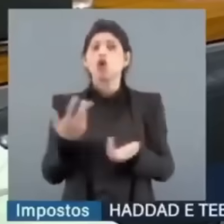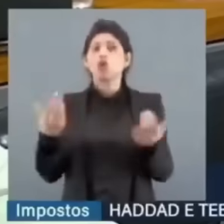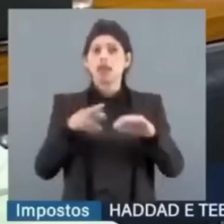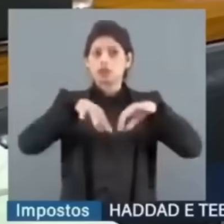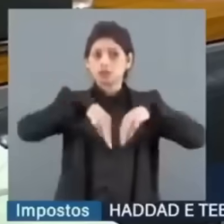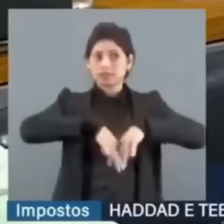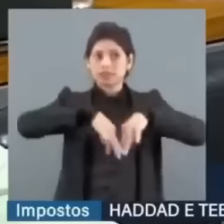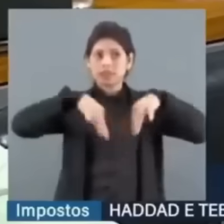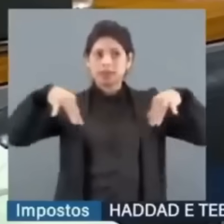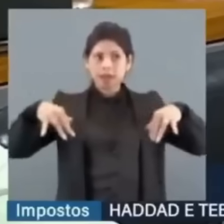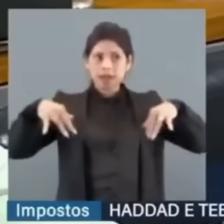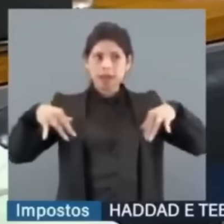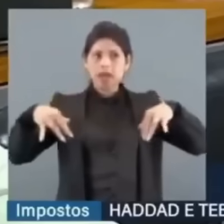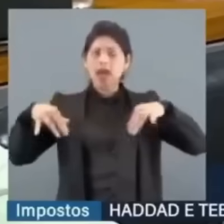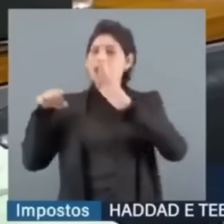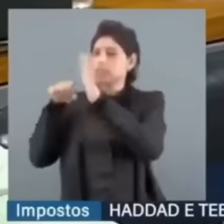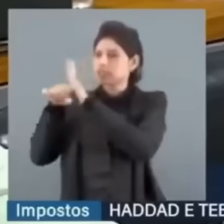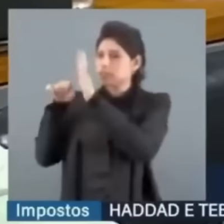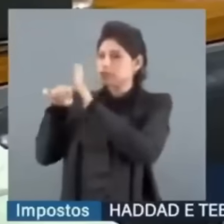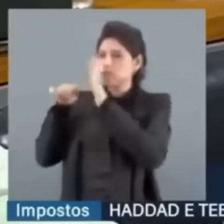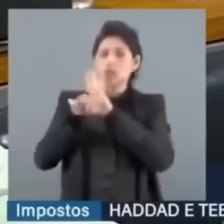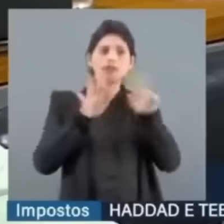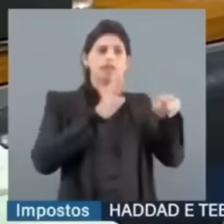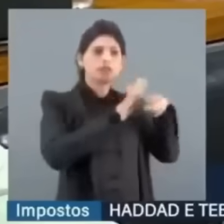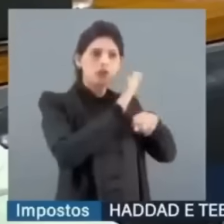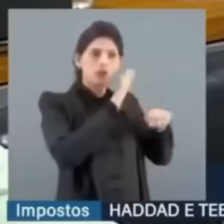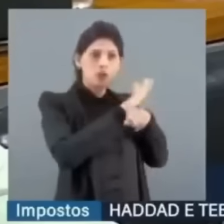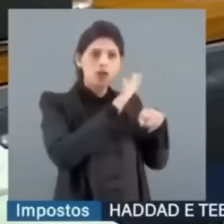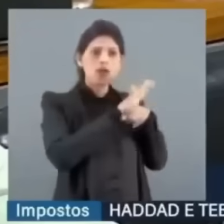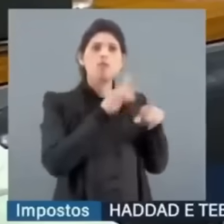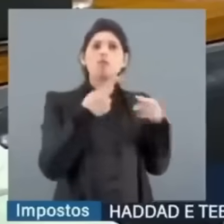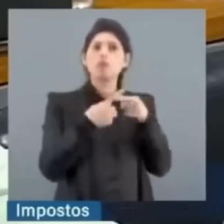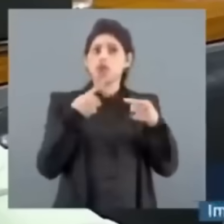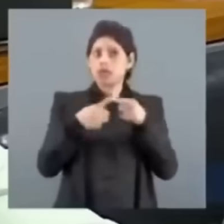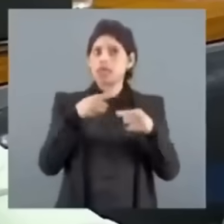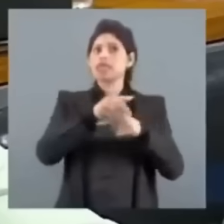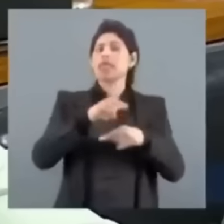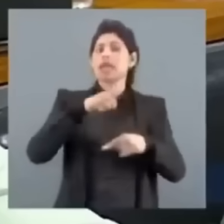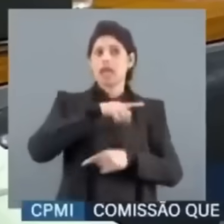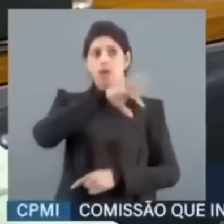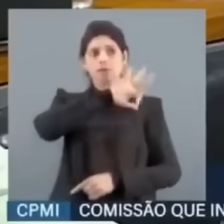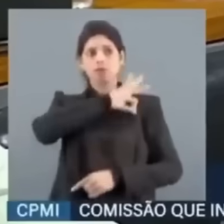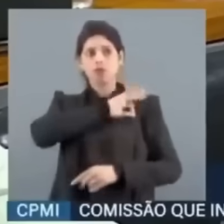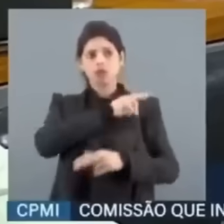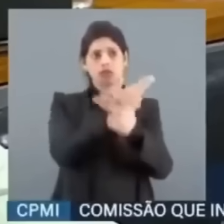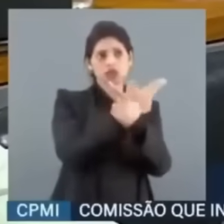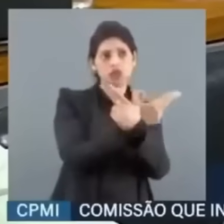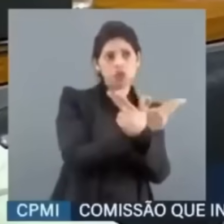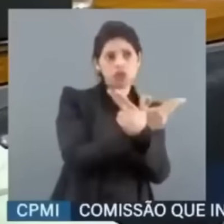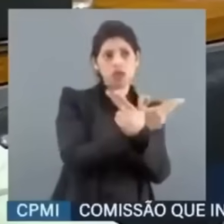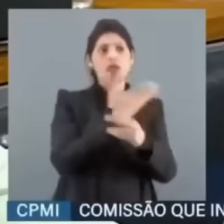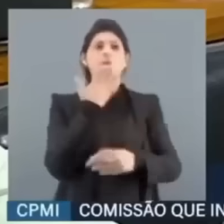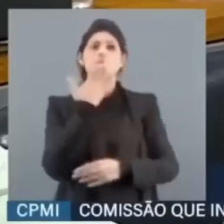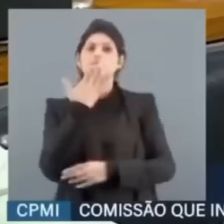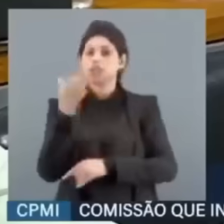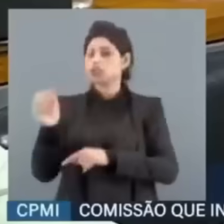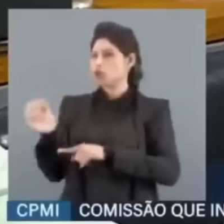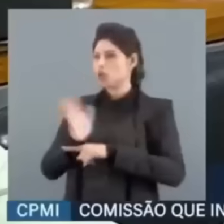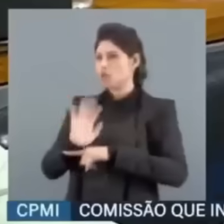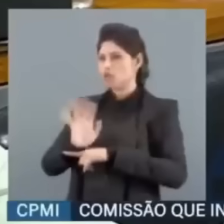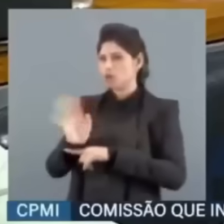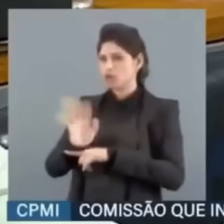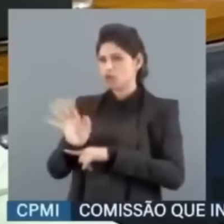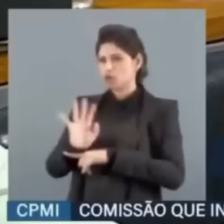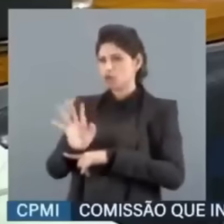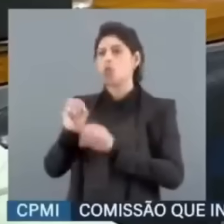denúncias que estamos aqui fazendo ou questionando com as Forças Armadas Brasileiras. Então, eu pediria a vocês se pudesse